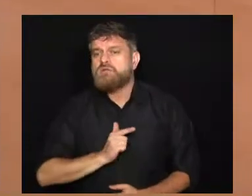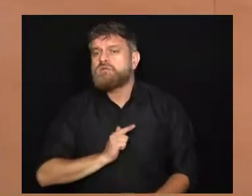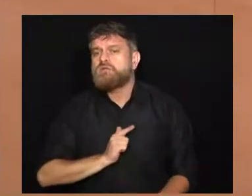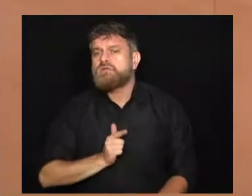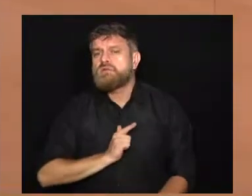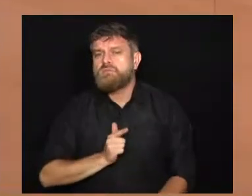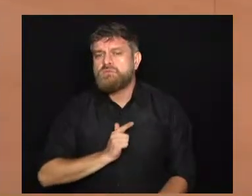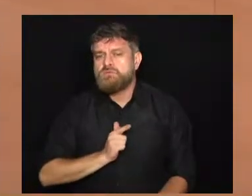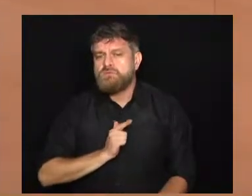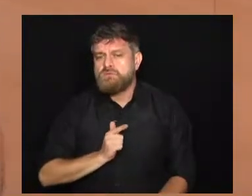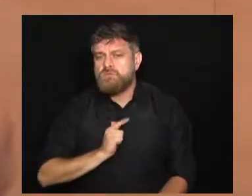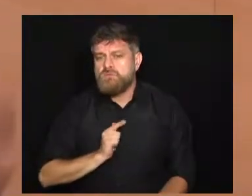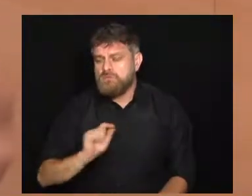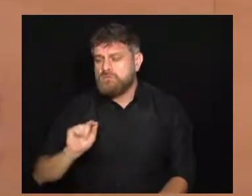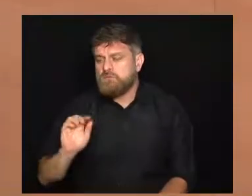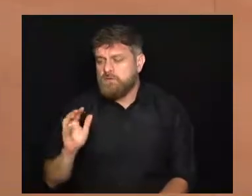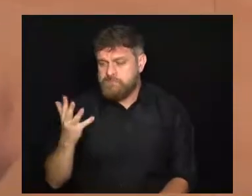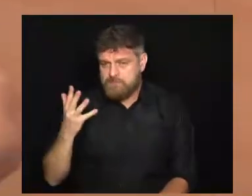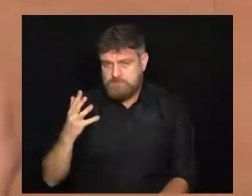a situação